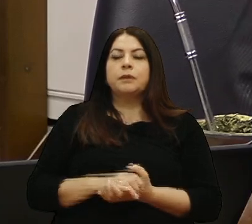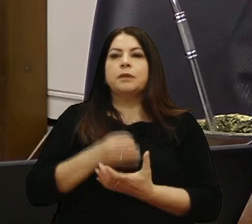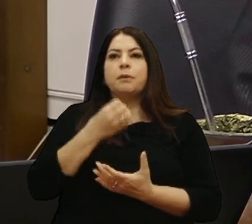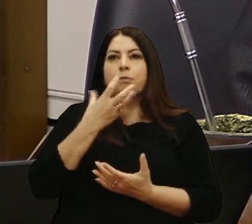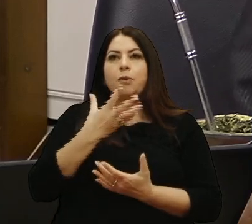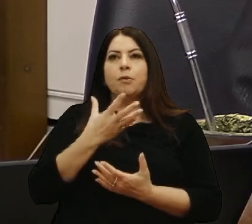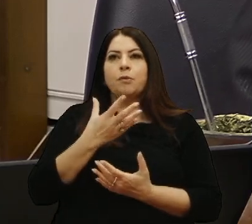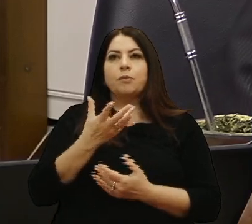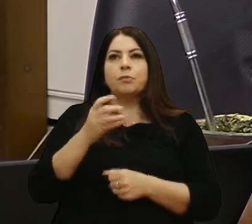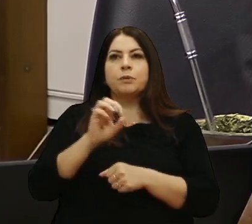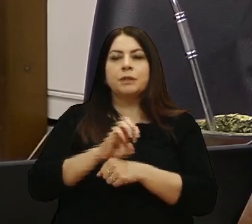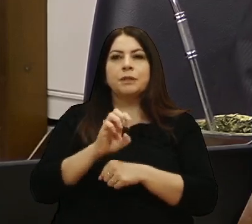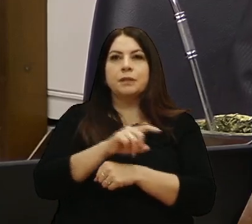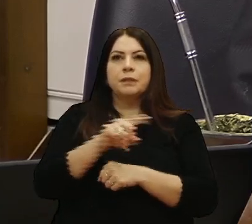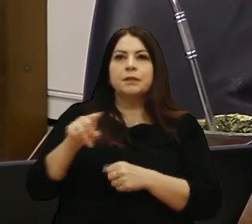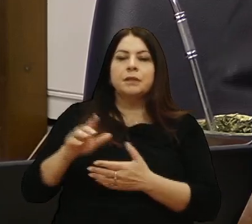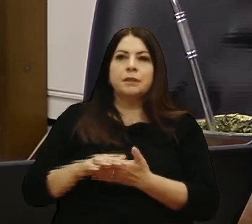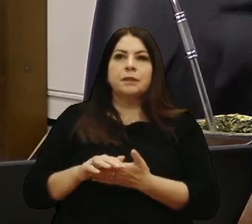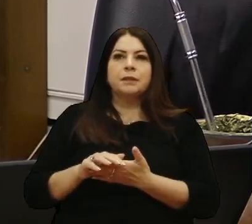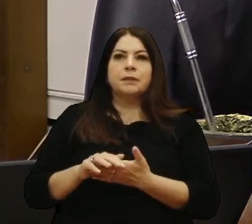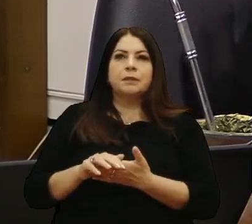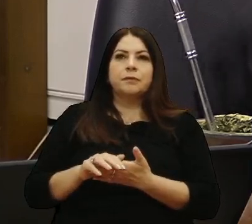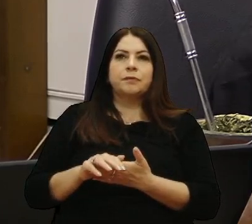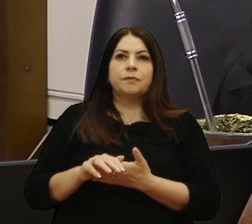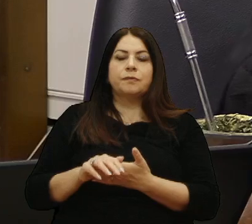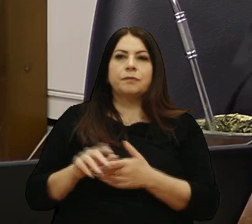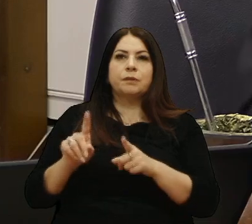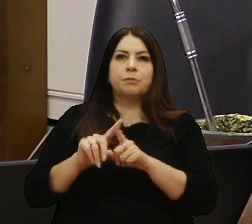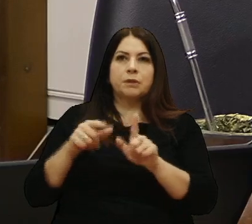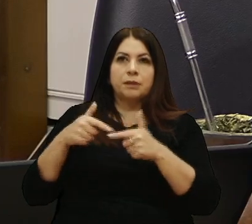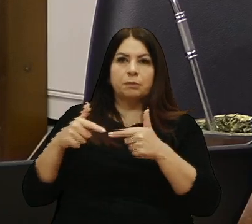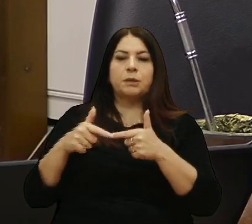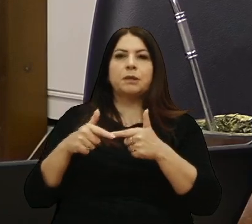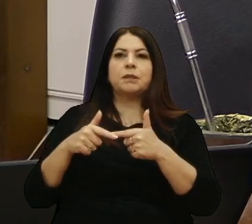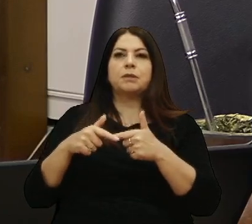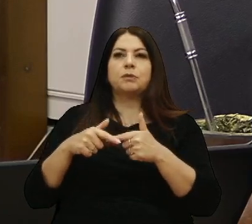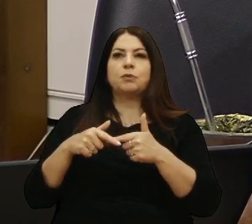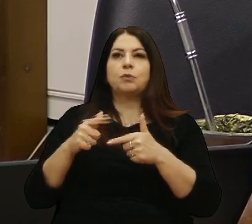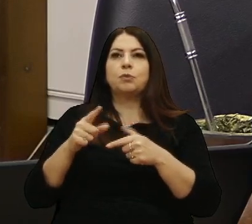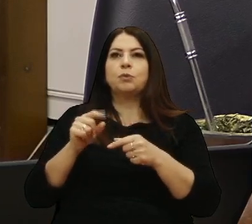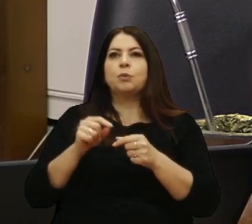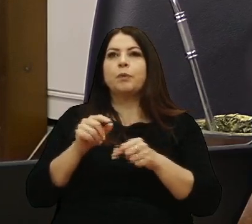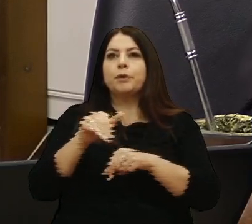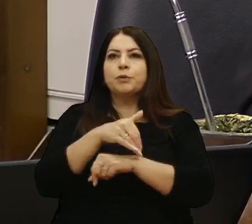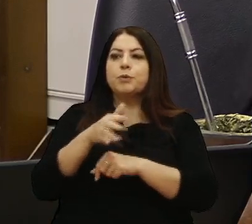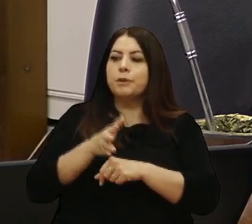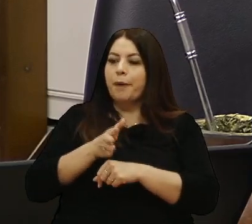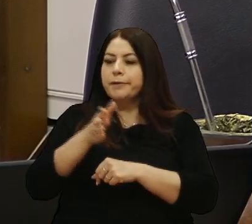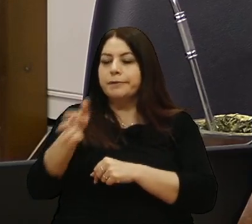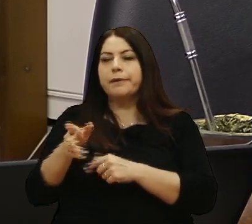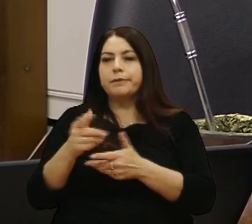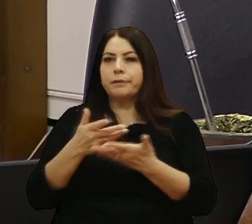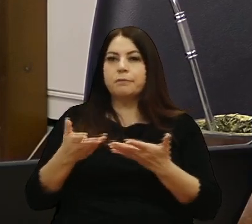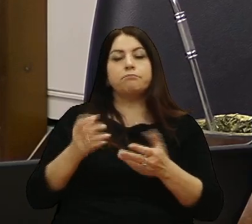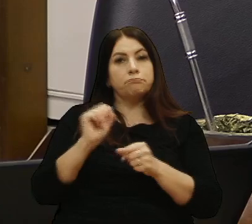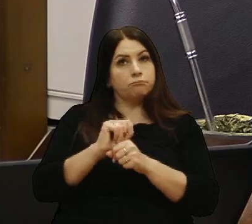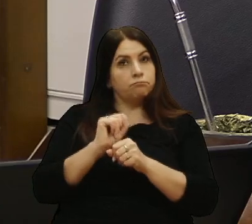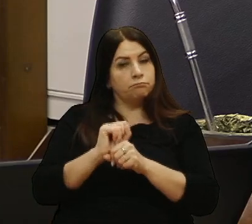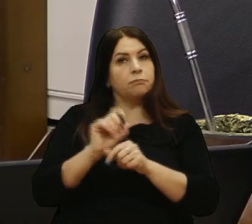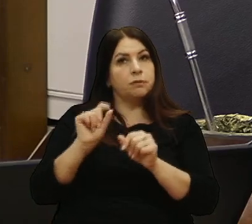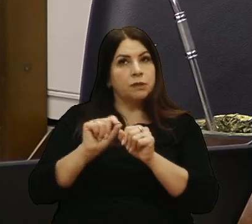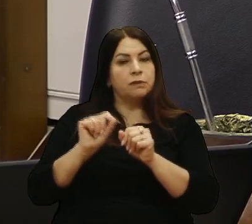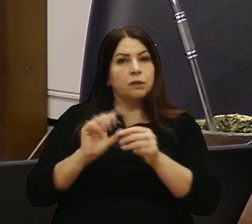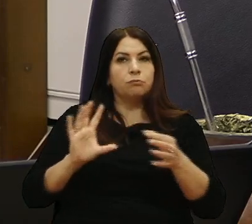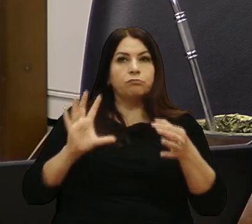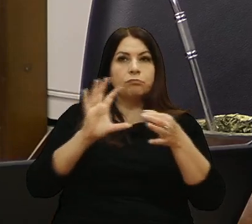que o Estado está também trabalhando com as vias que dão acesso. Eu espero que seja feita a